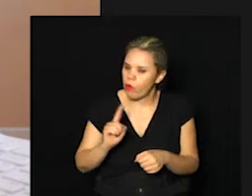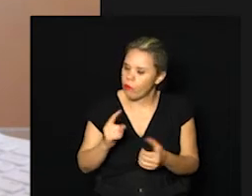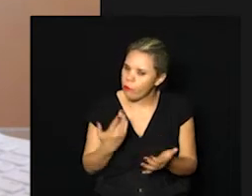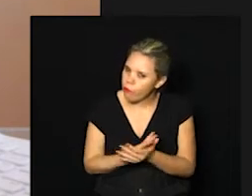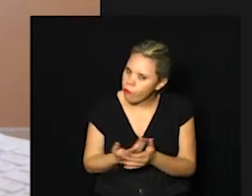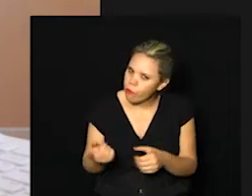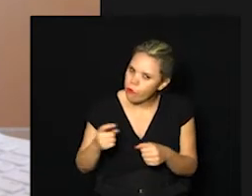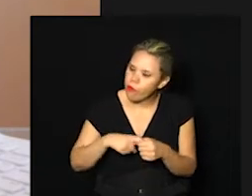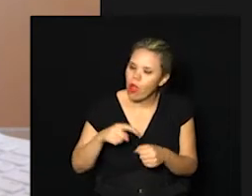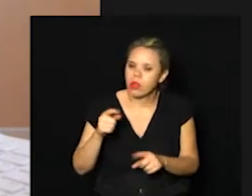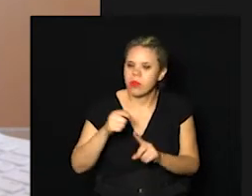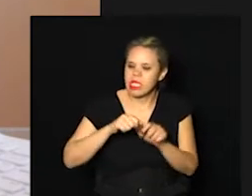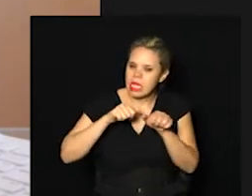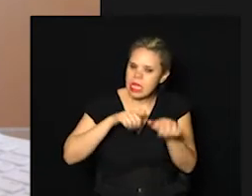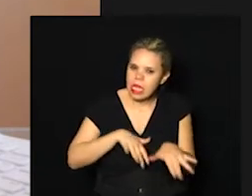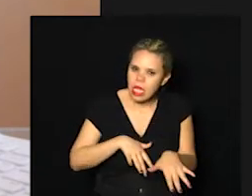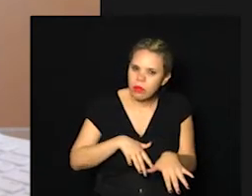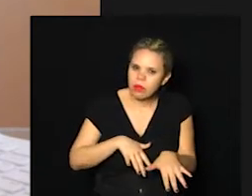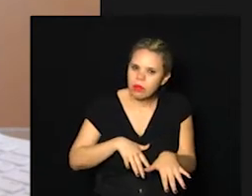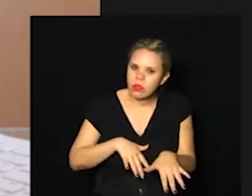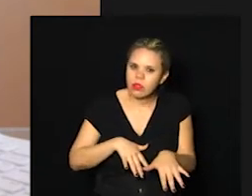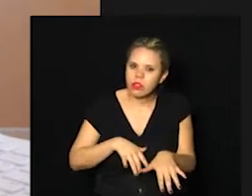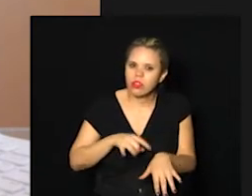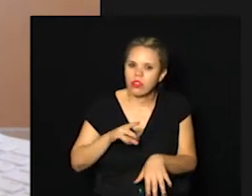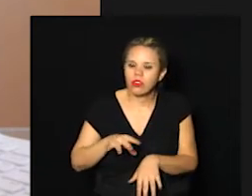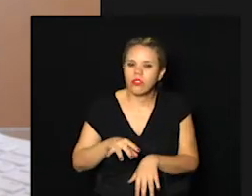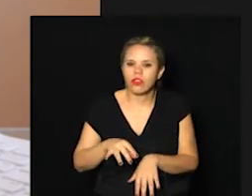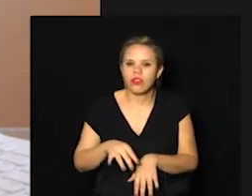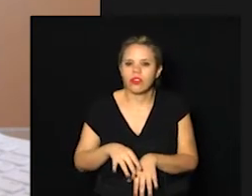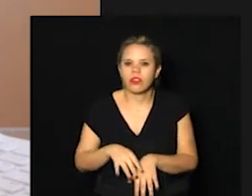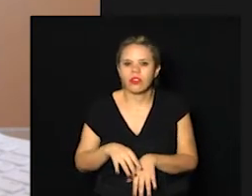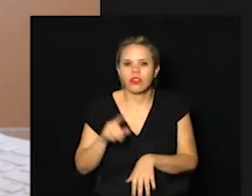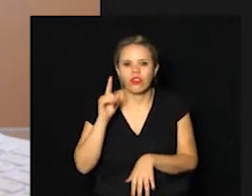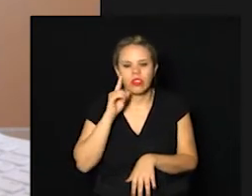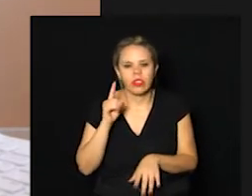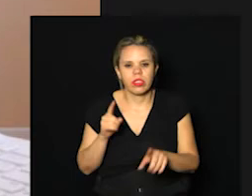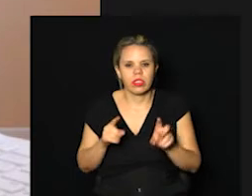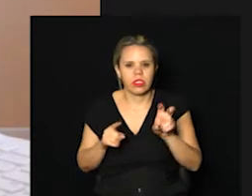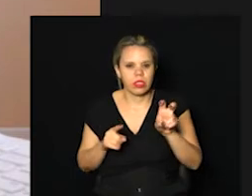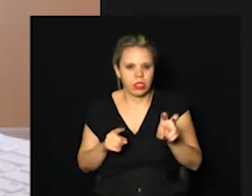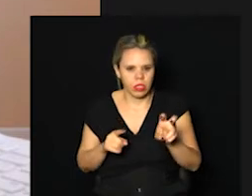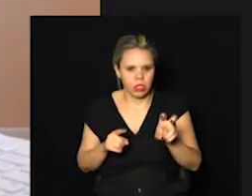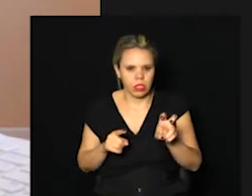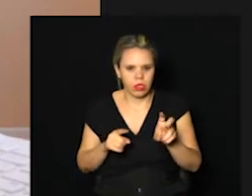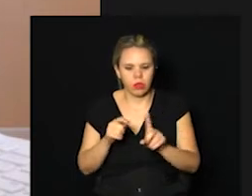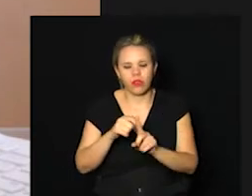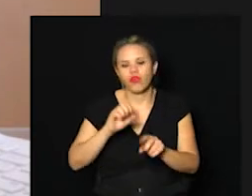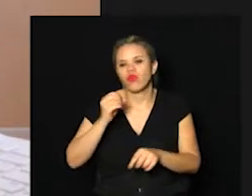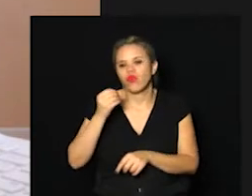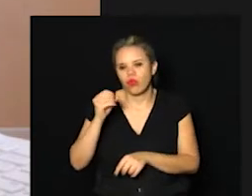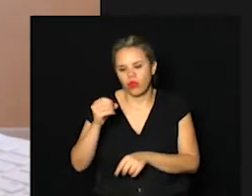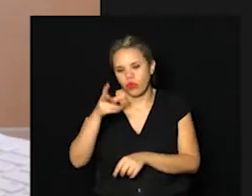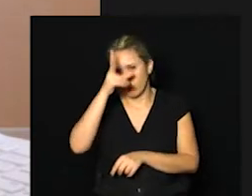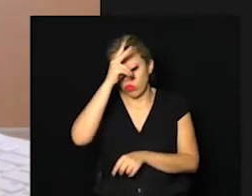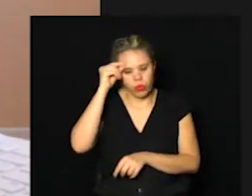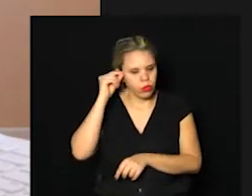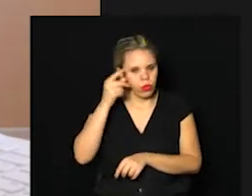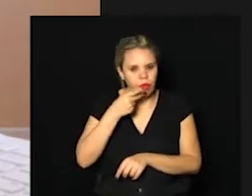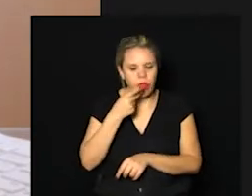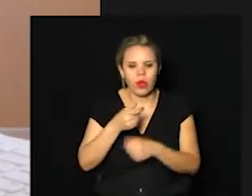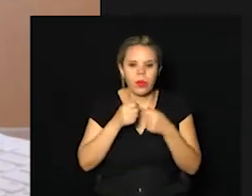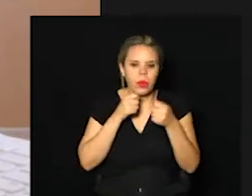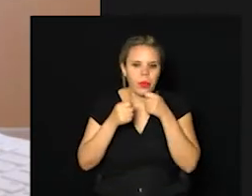voltarão mais em setembro, a previsão é para 5 de outubro. E o prefeito Jonas Donizete adiantou em coletiva na